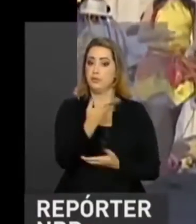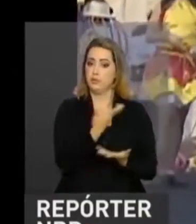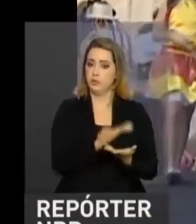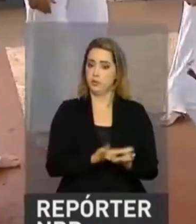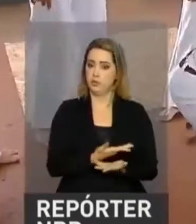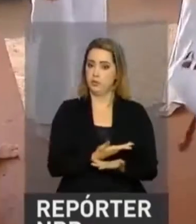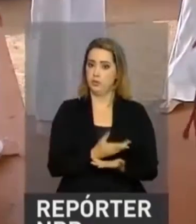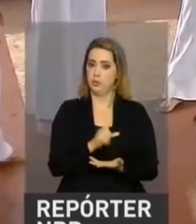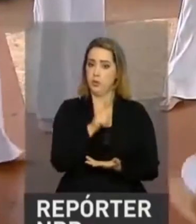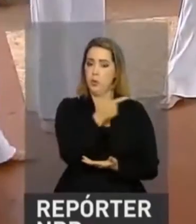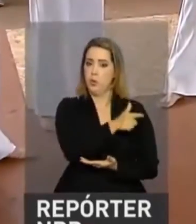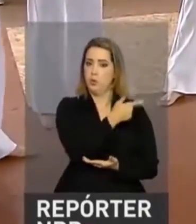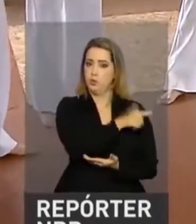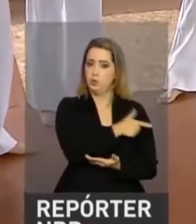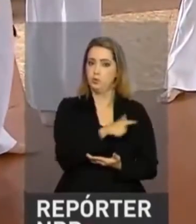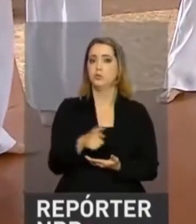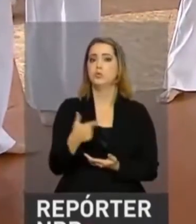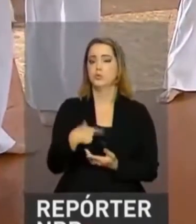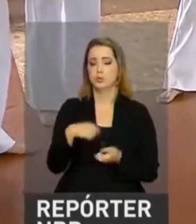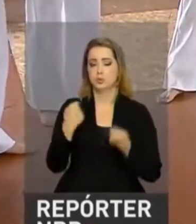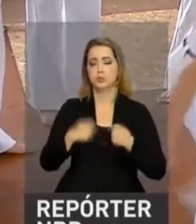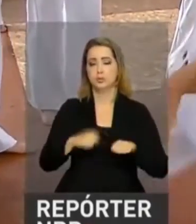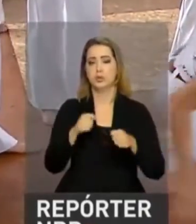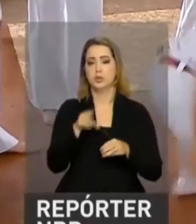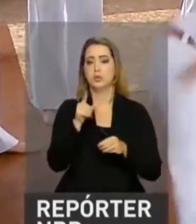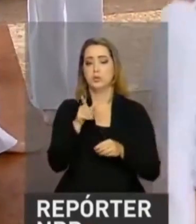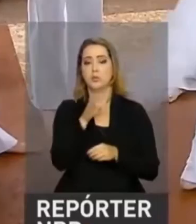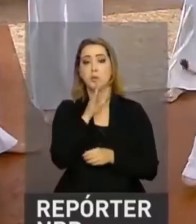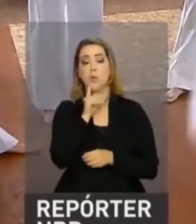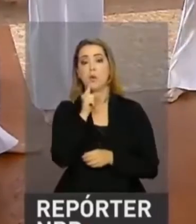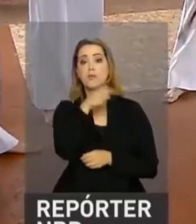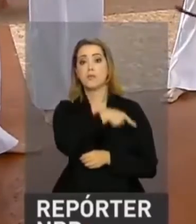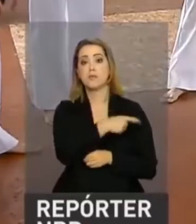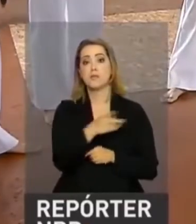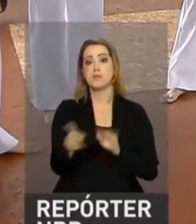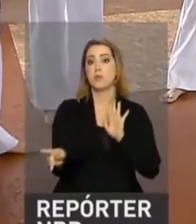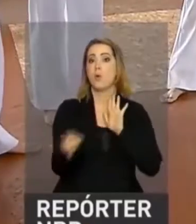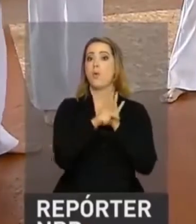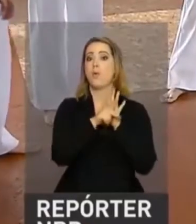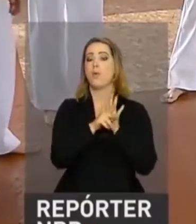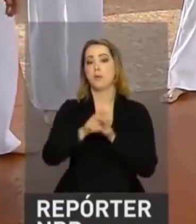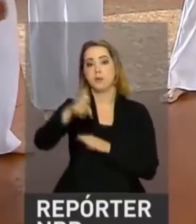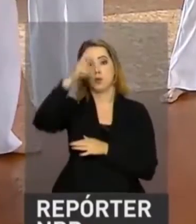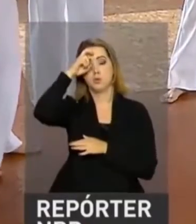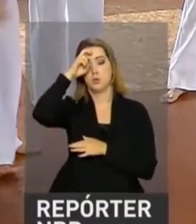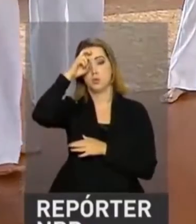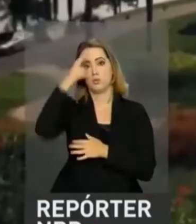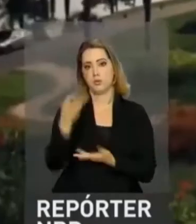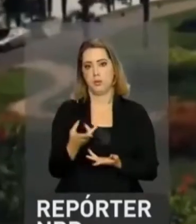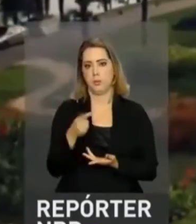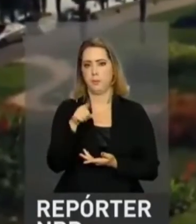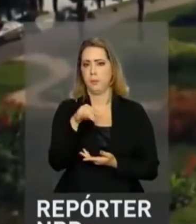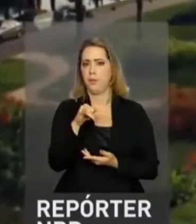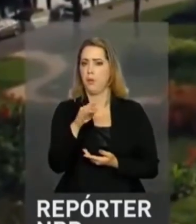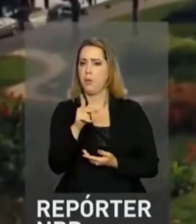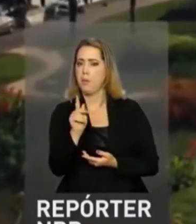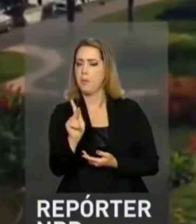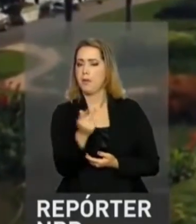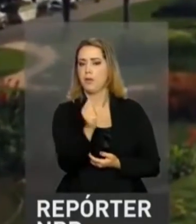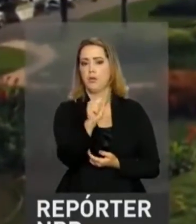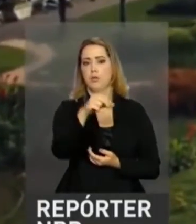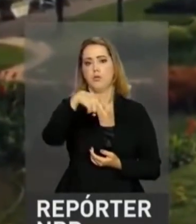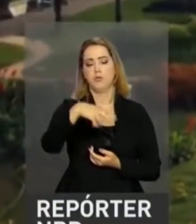caso do frevo e da capoeira, por exemplo, também são reconhecidos como patrimônio cultural pelo IPHAN. Atualmente,